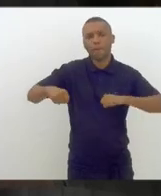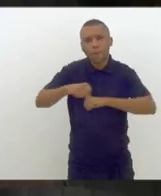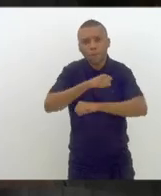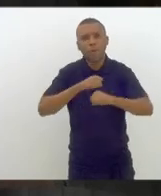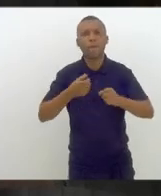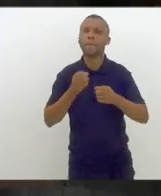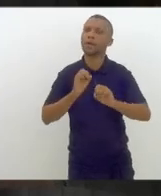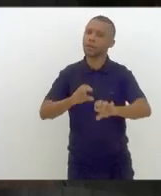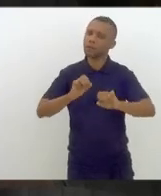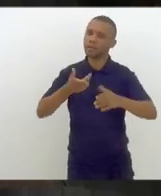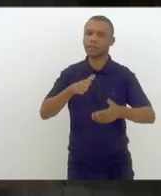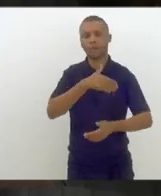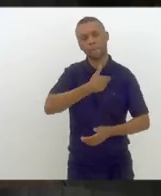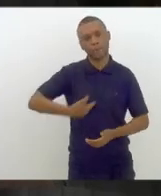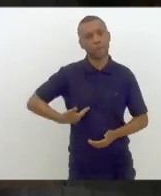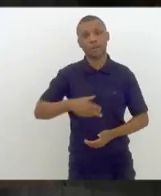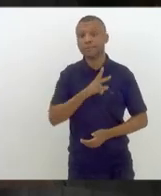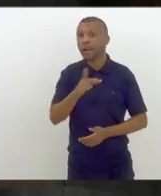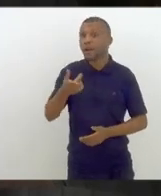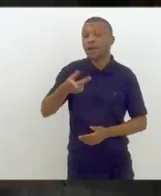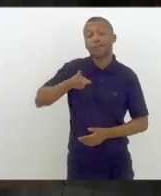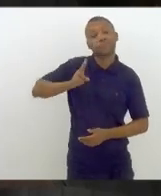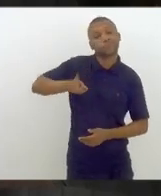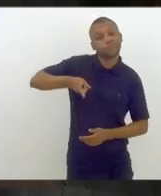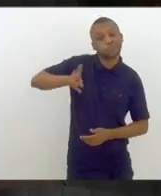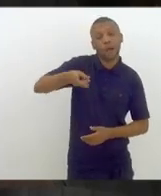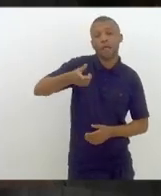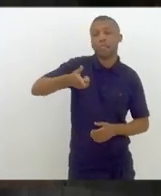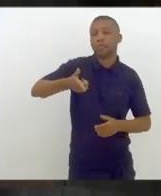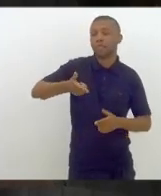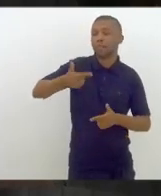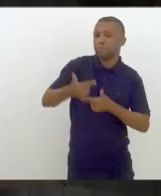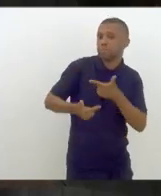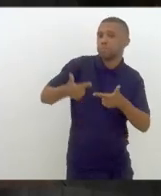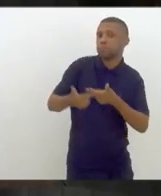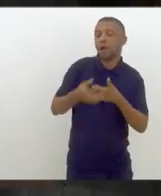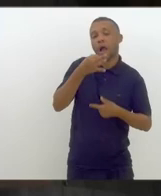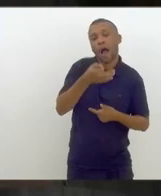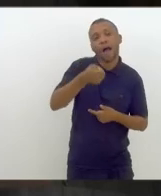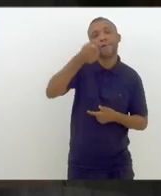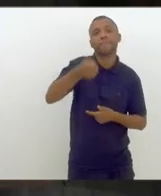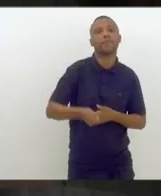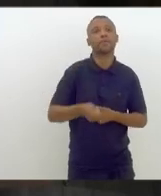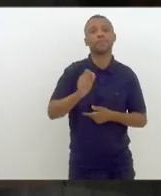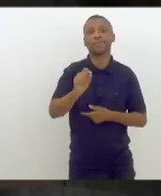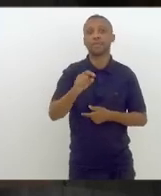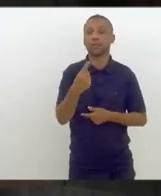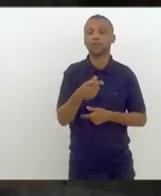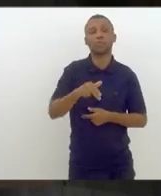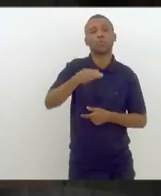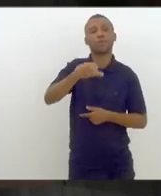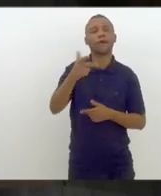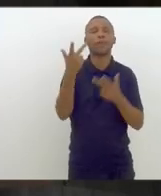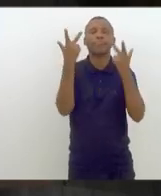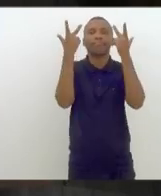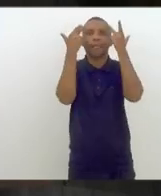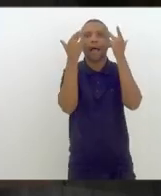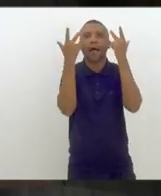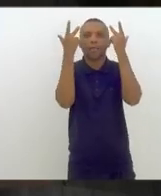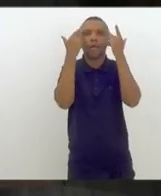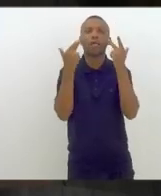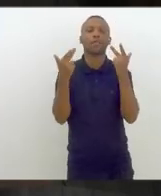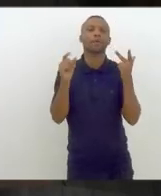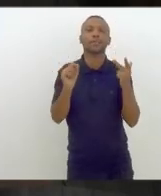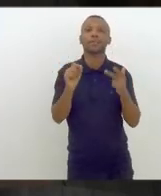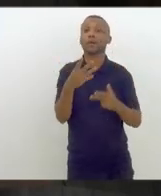pública, vamos continuar incansáveis reafirmando que não vamos nunca naturalizar que